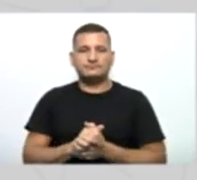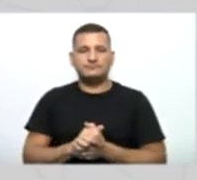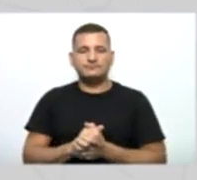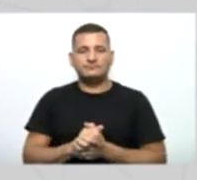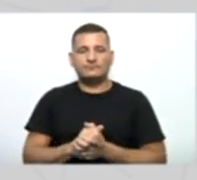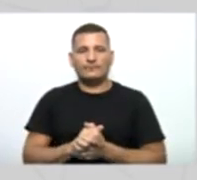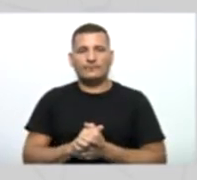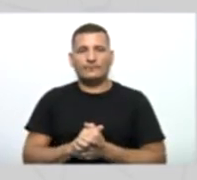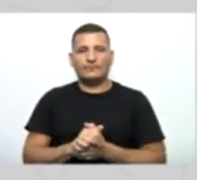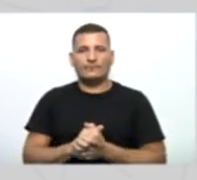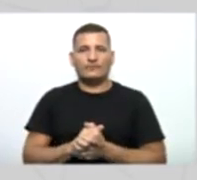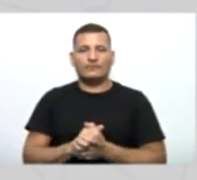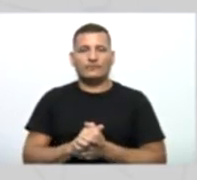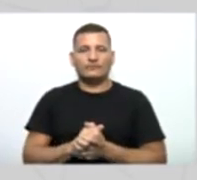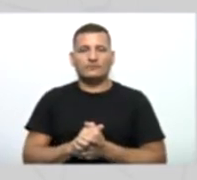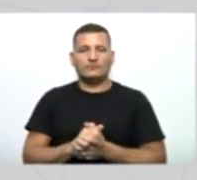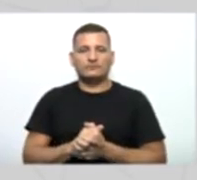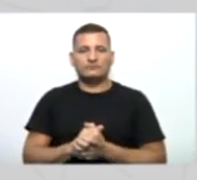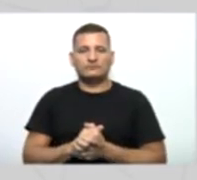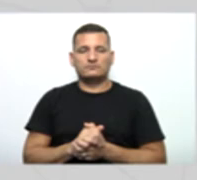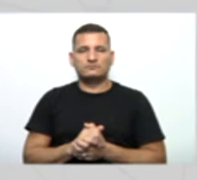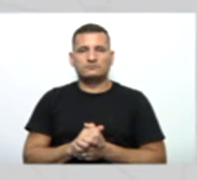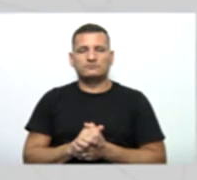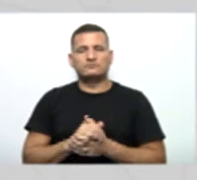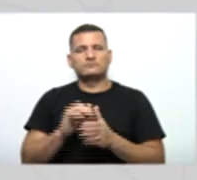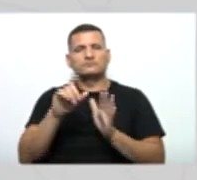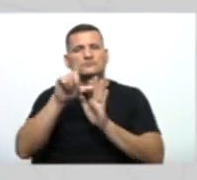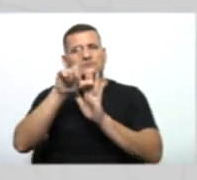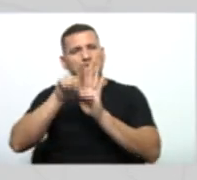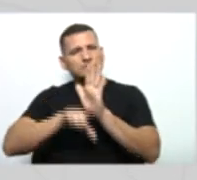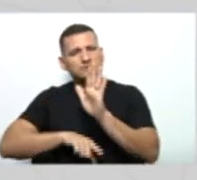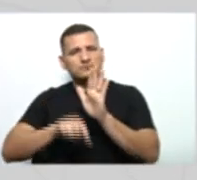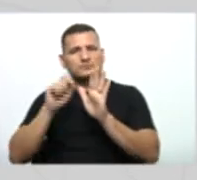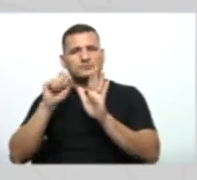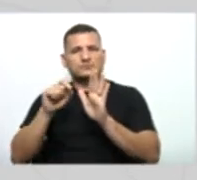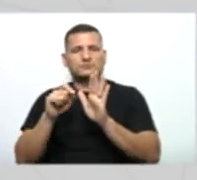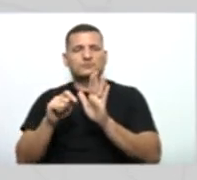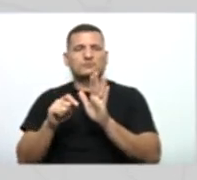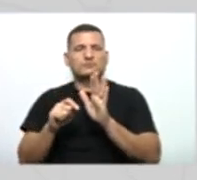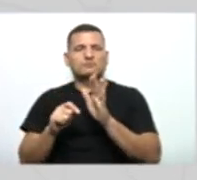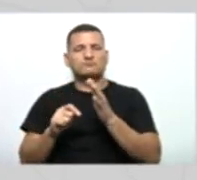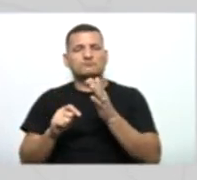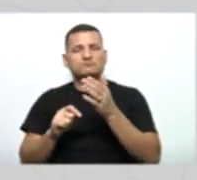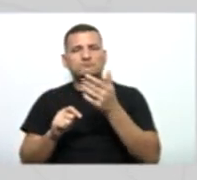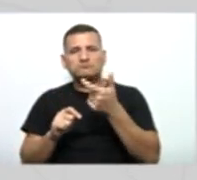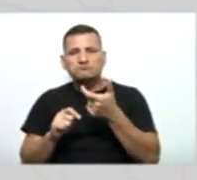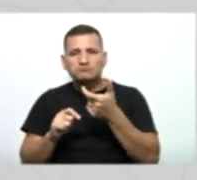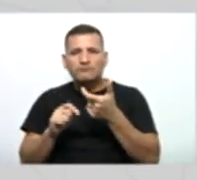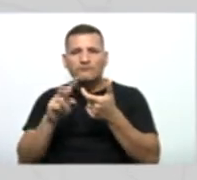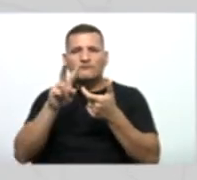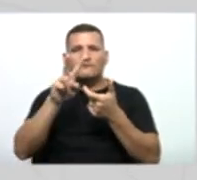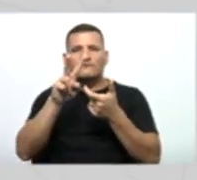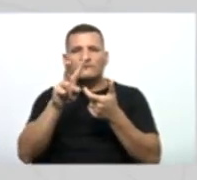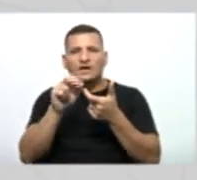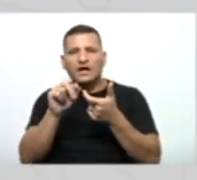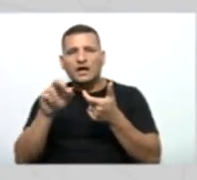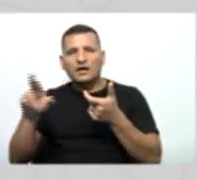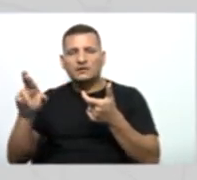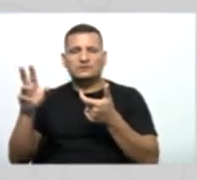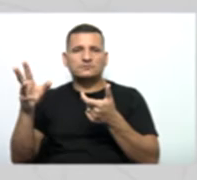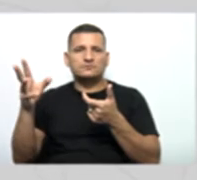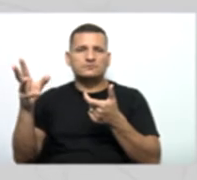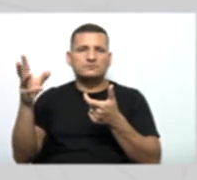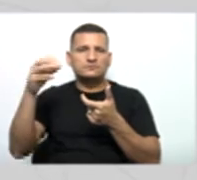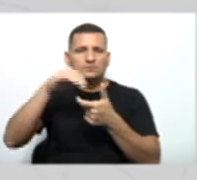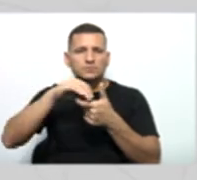elemento, assim como uma variável, que pode armazenar valores. Só que ela não armazena somente um valor. Ela